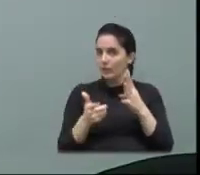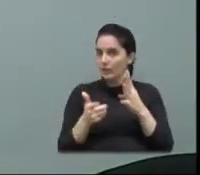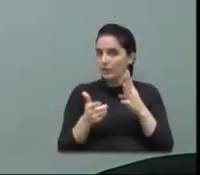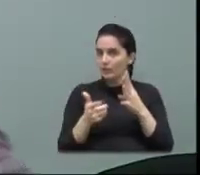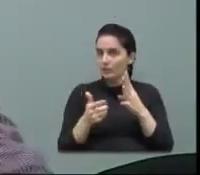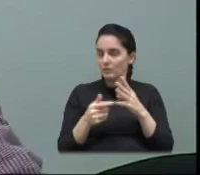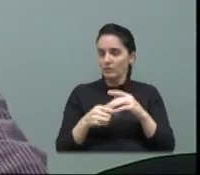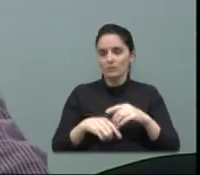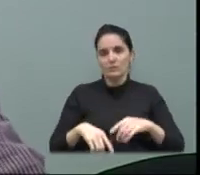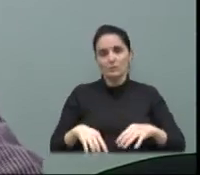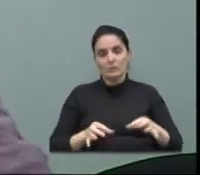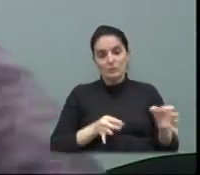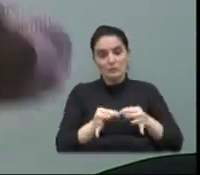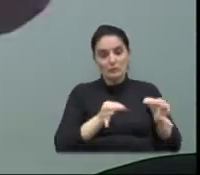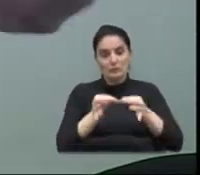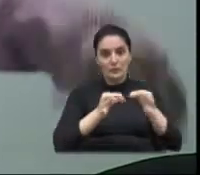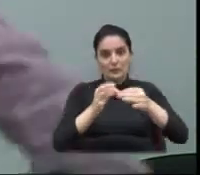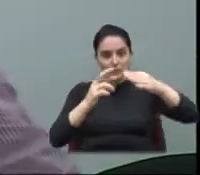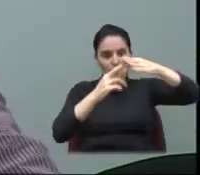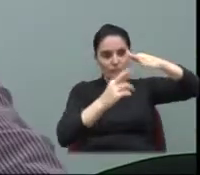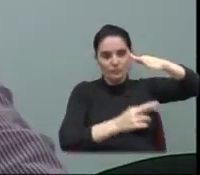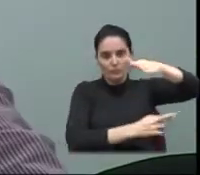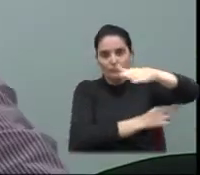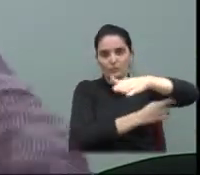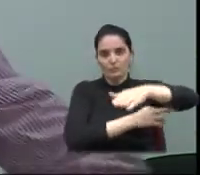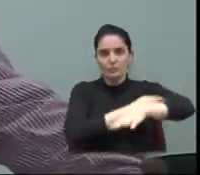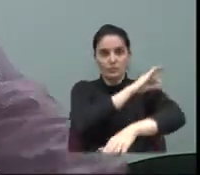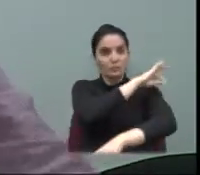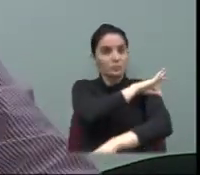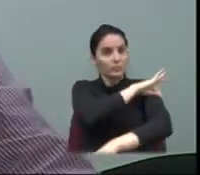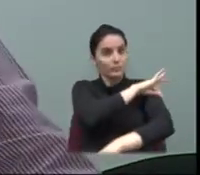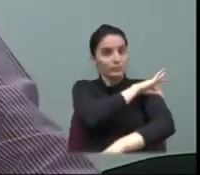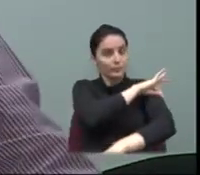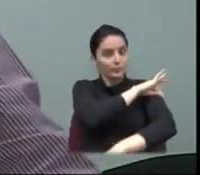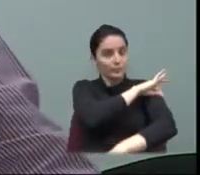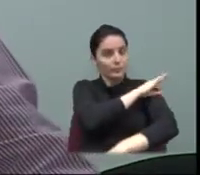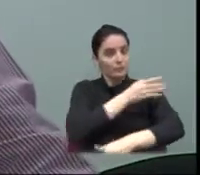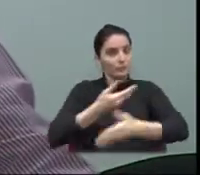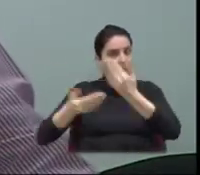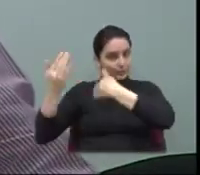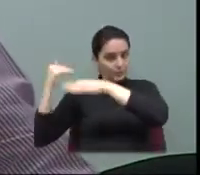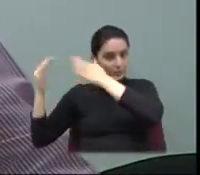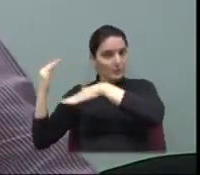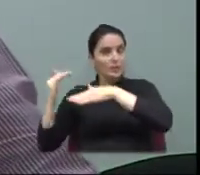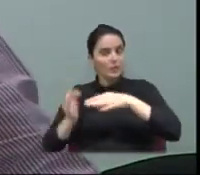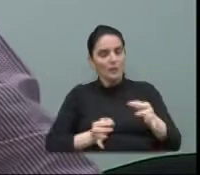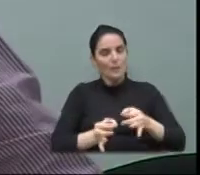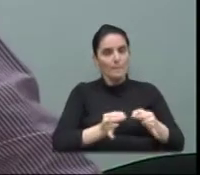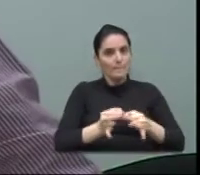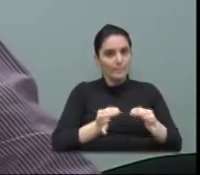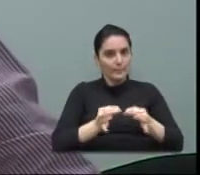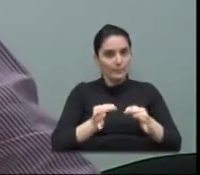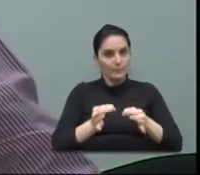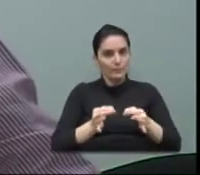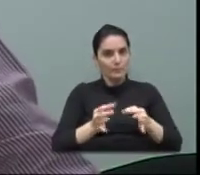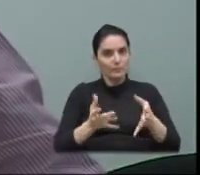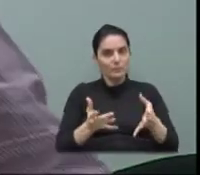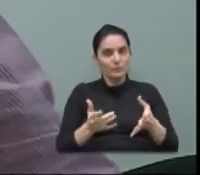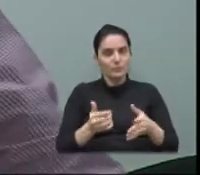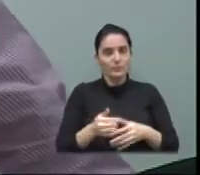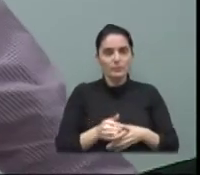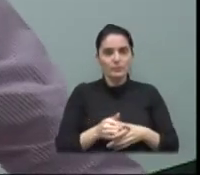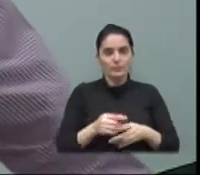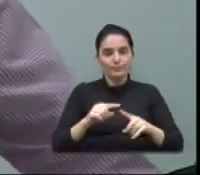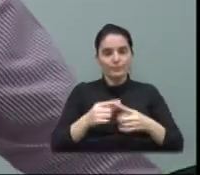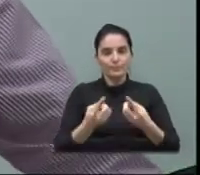70 metros. Não existe. O prefeito passado fez o projeto errado. O projeto chegou em Brasília, não passou lá